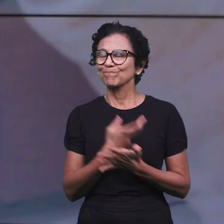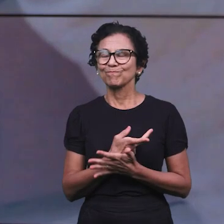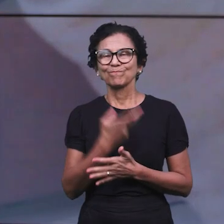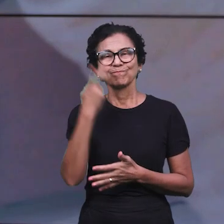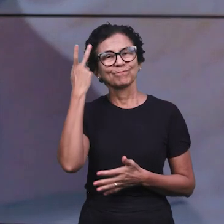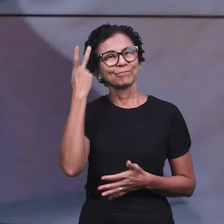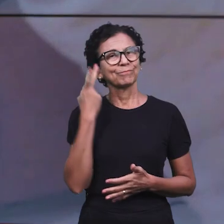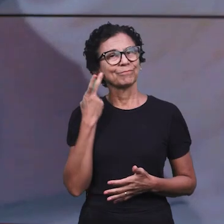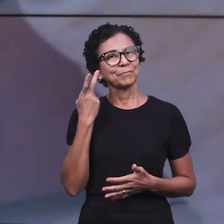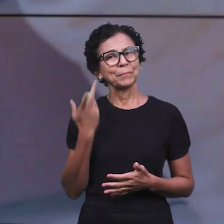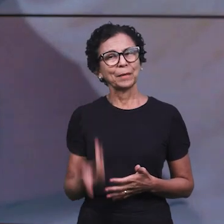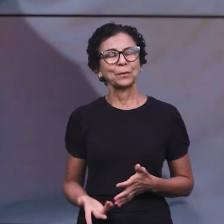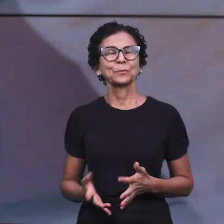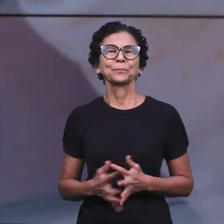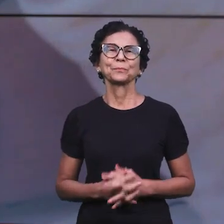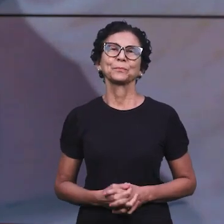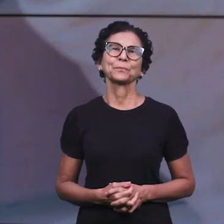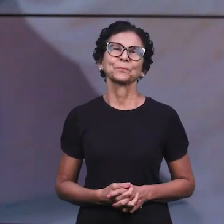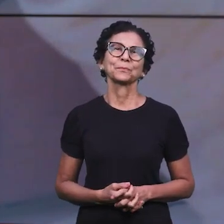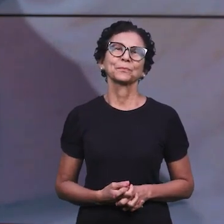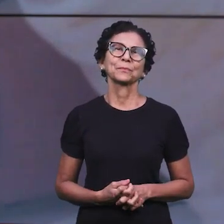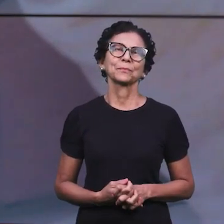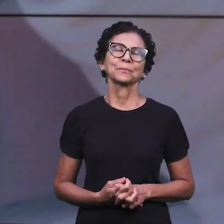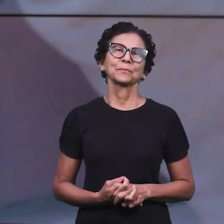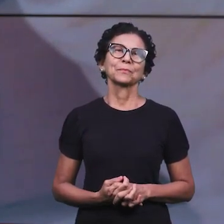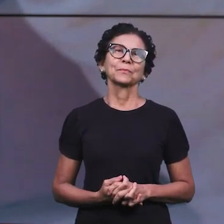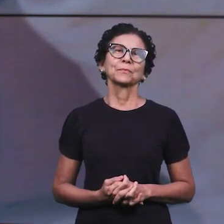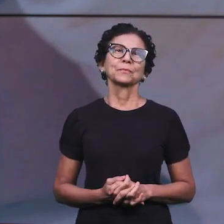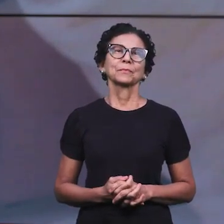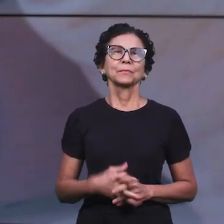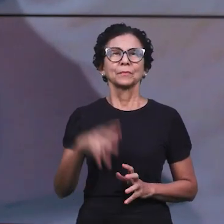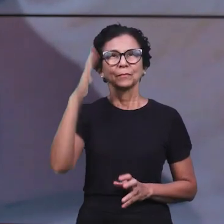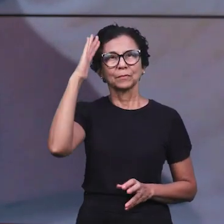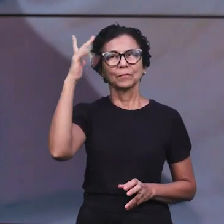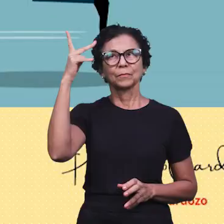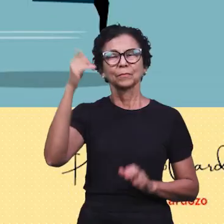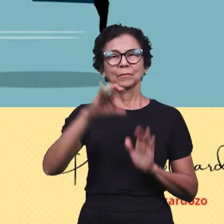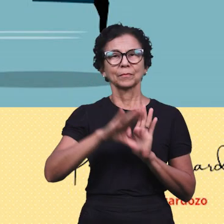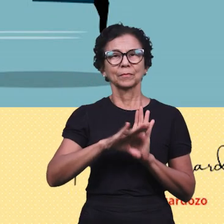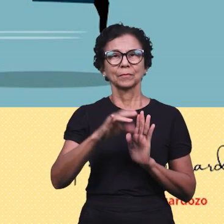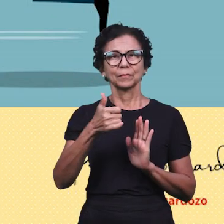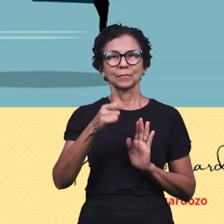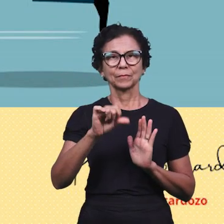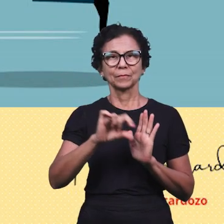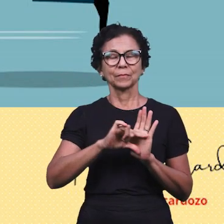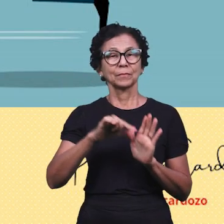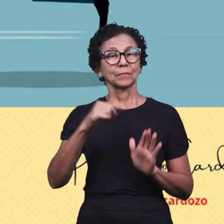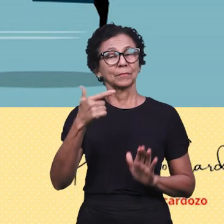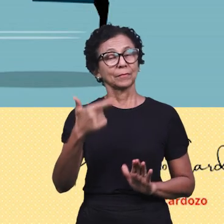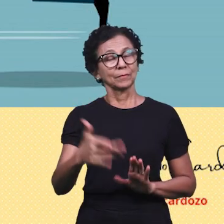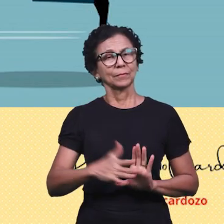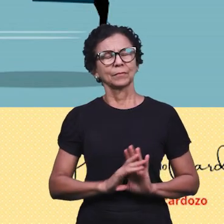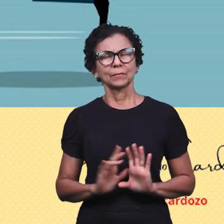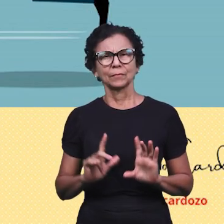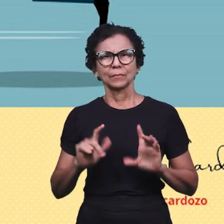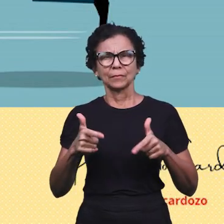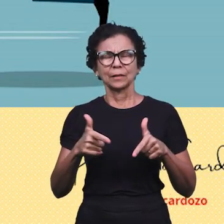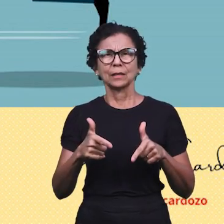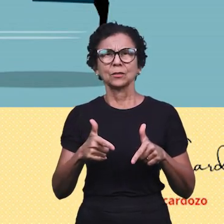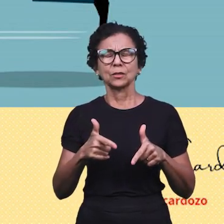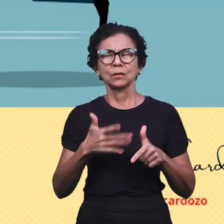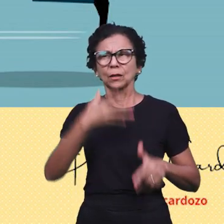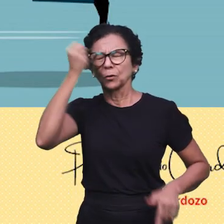que os concurseiros incorrem também. E Provérbios 19:2 nos diz o seguinte, ó: agir sem pensar não é bom. Quem